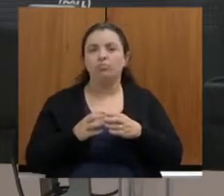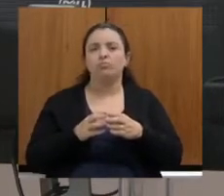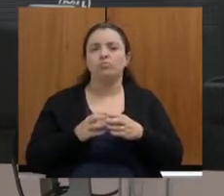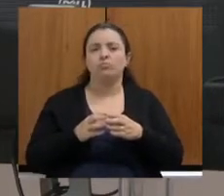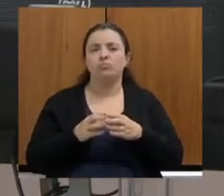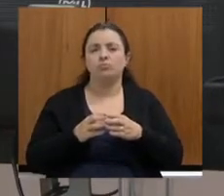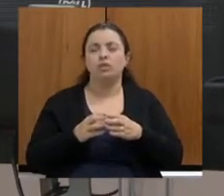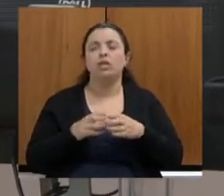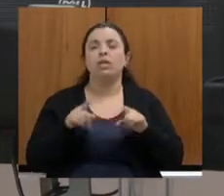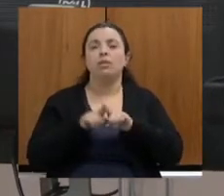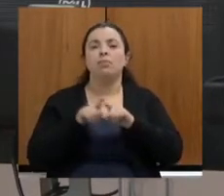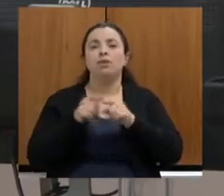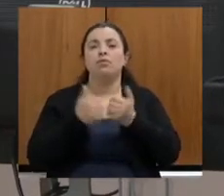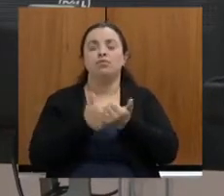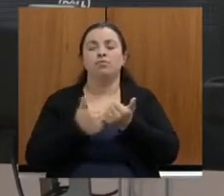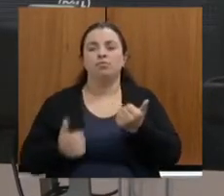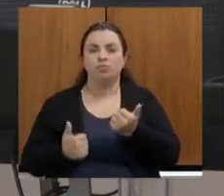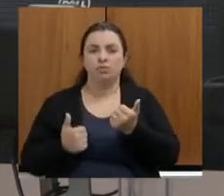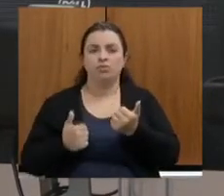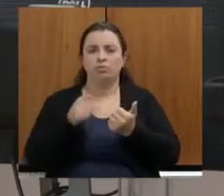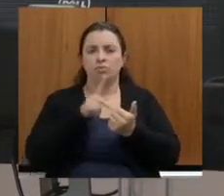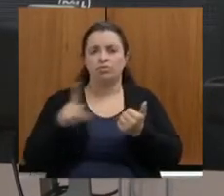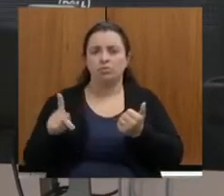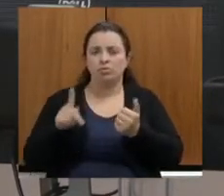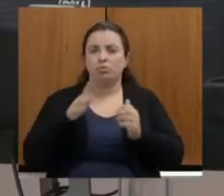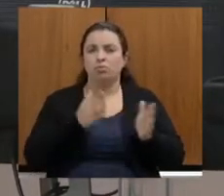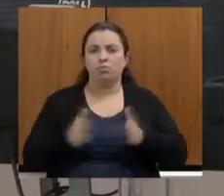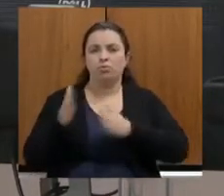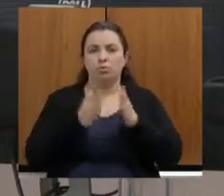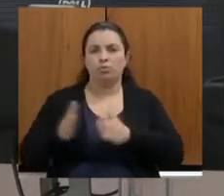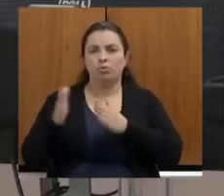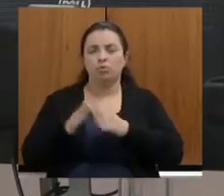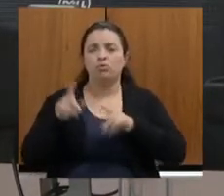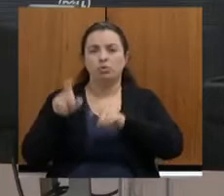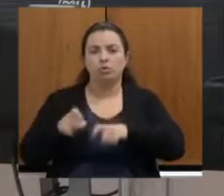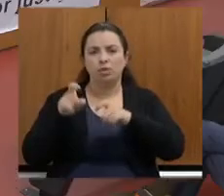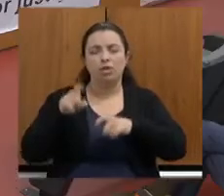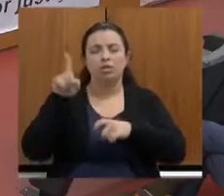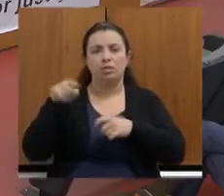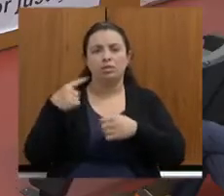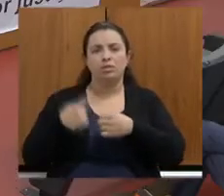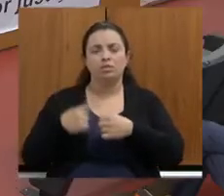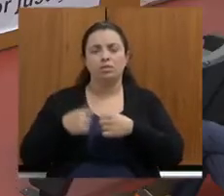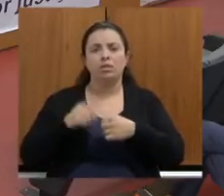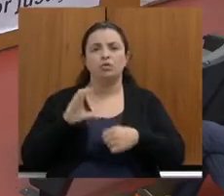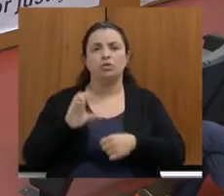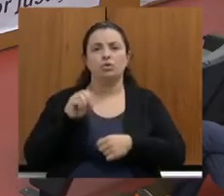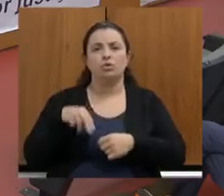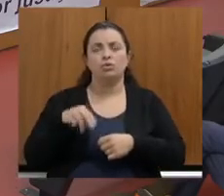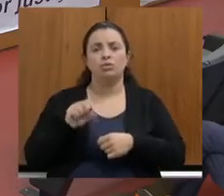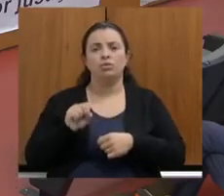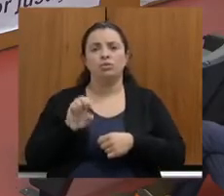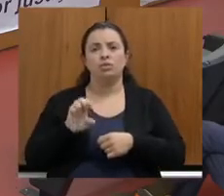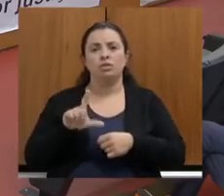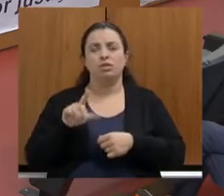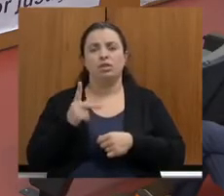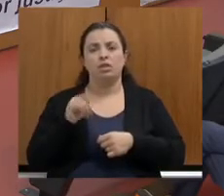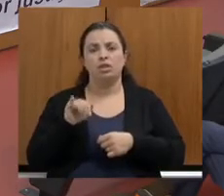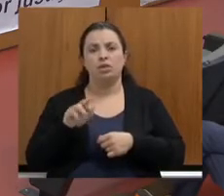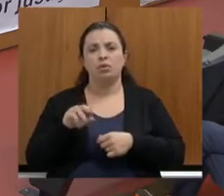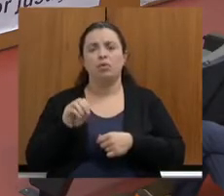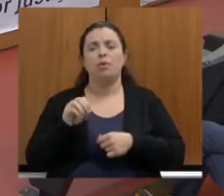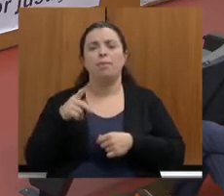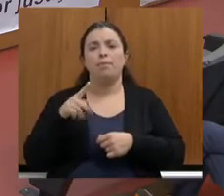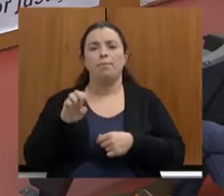de Conselheiro Pena que disporá de dez minutos para suas apresentações cada Boa tarde a todos